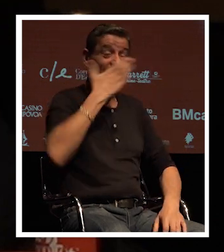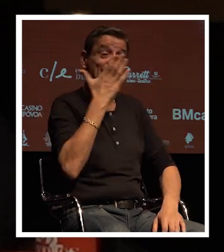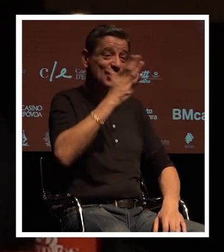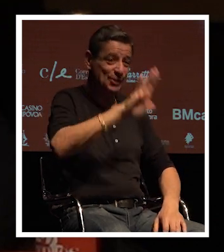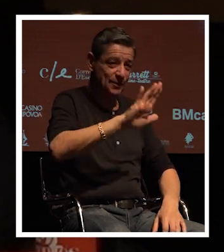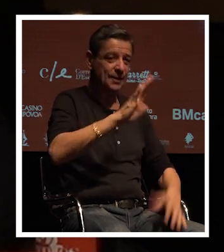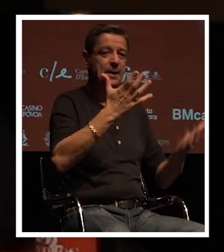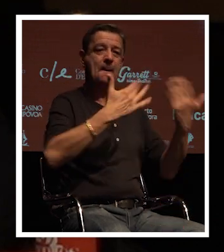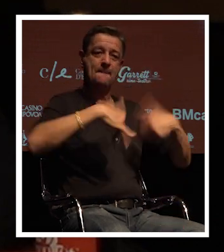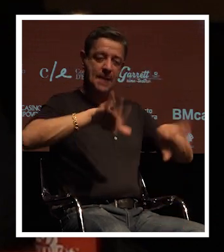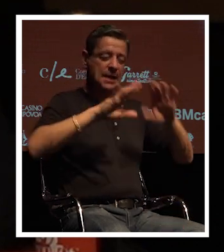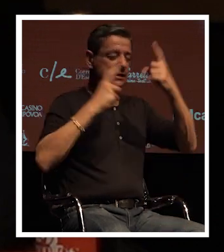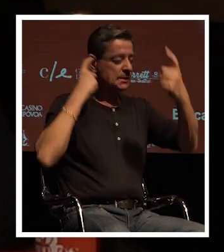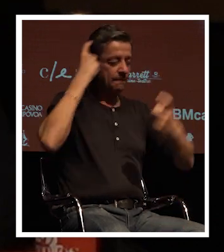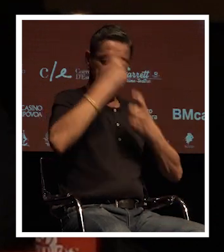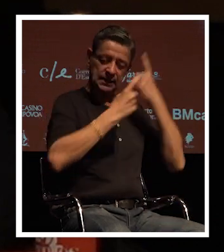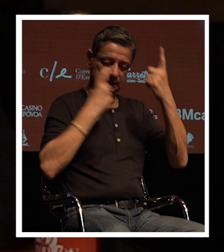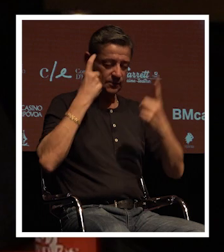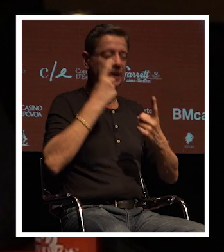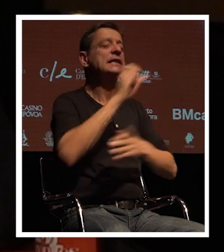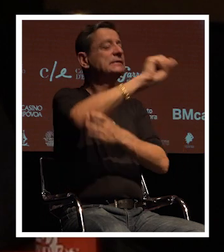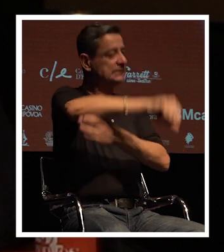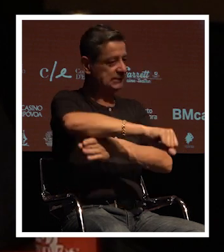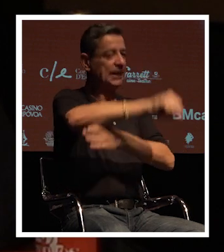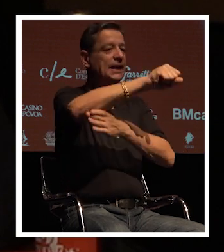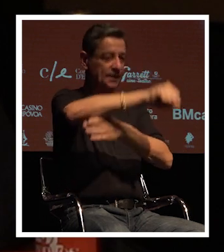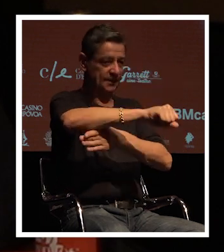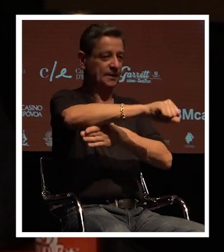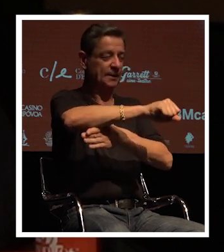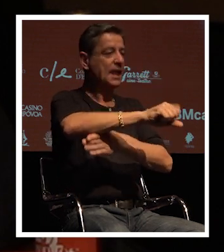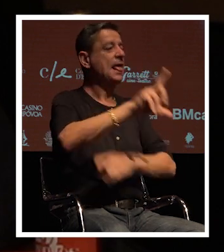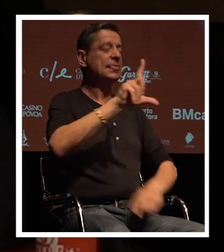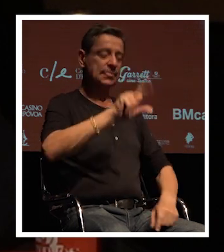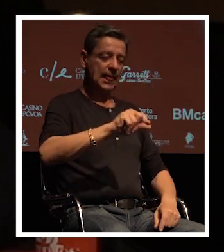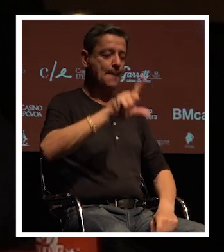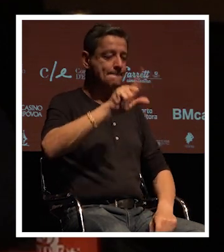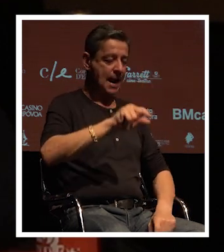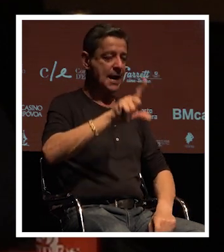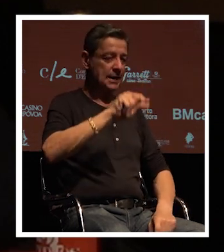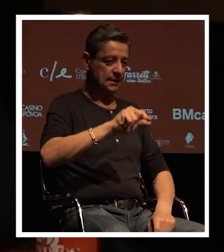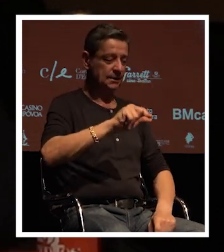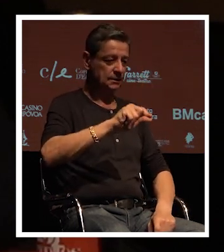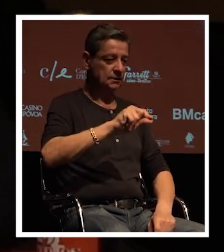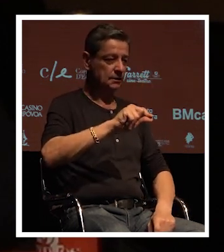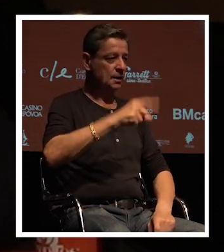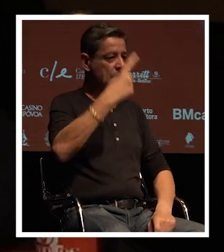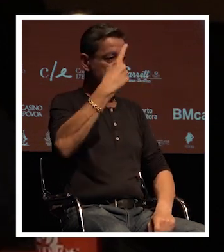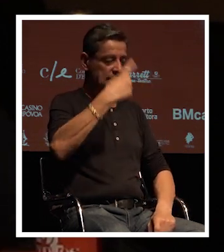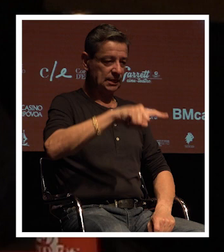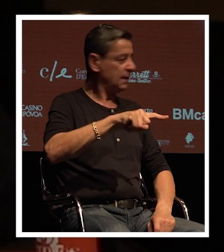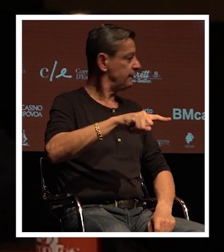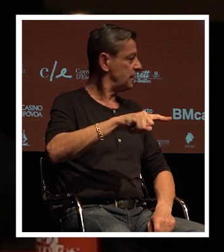mas mas penso que sim que há uma qualquer coerência e também e sobretudo tive